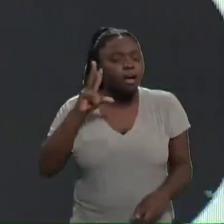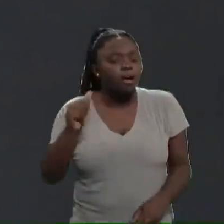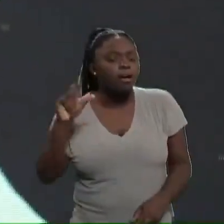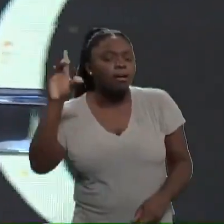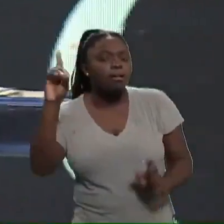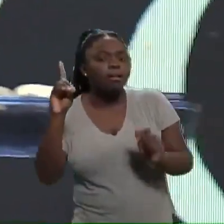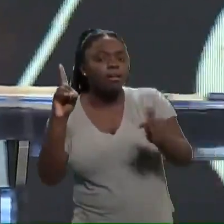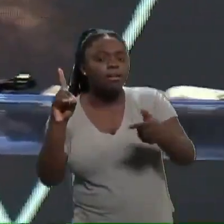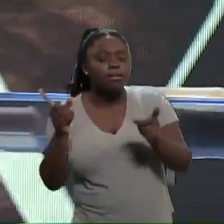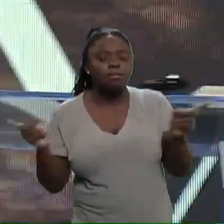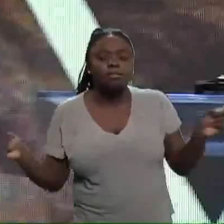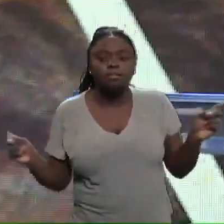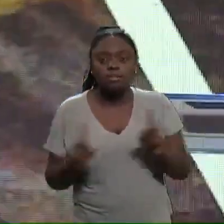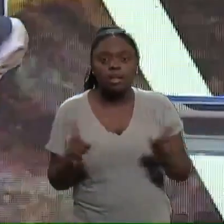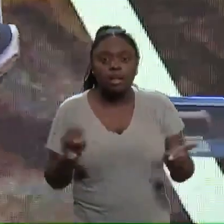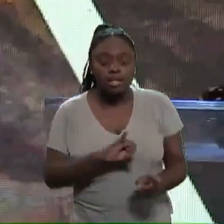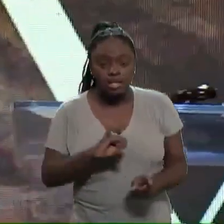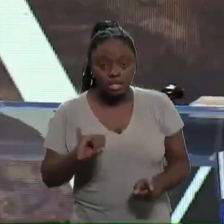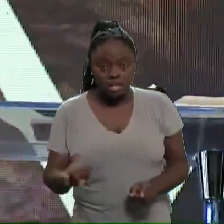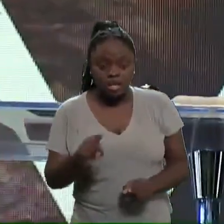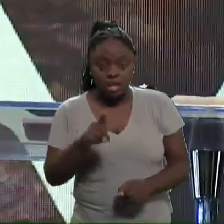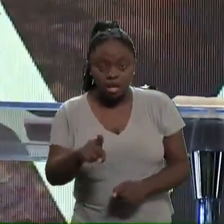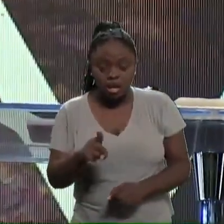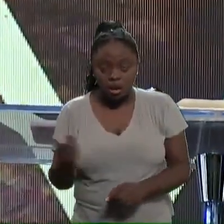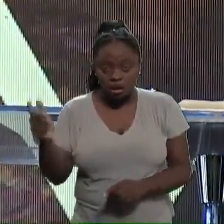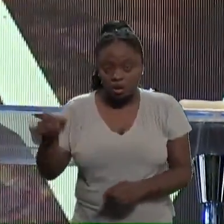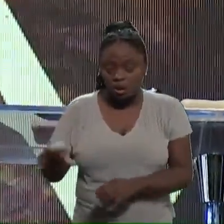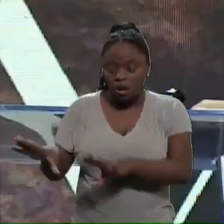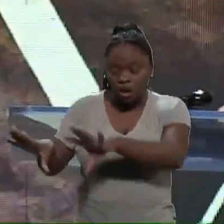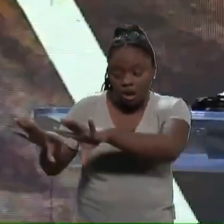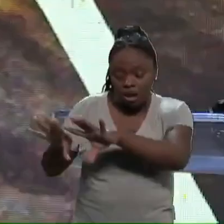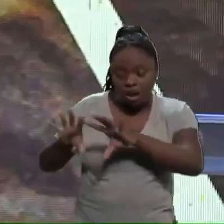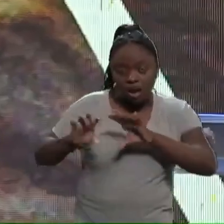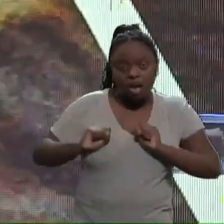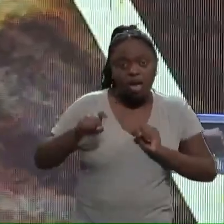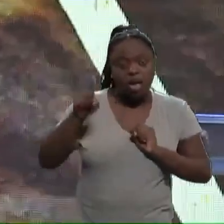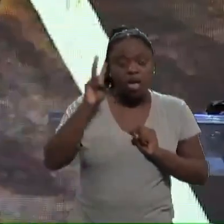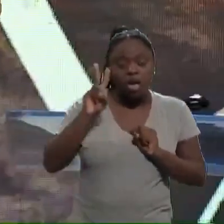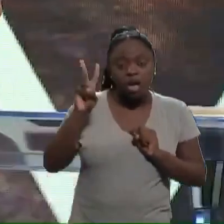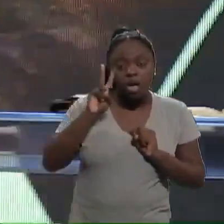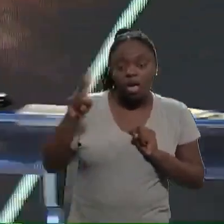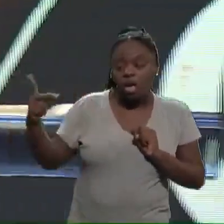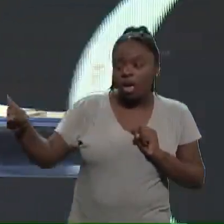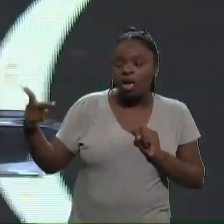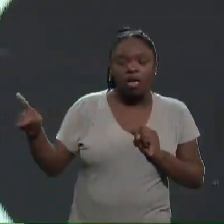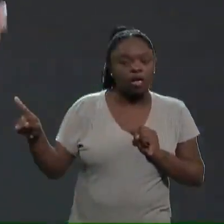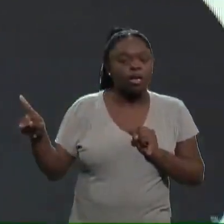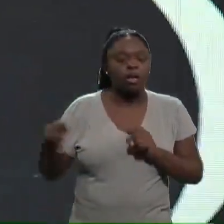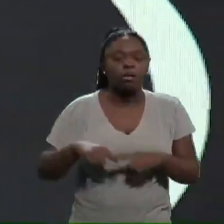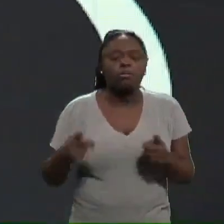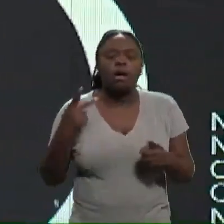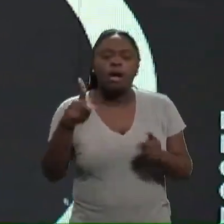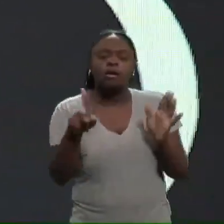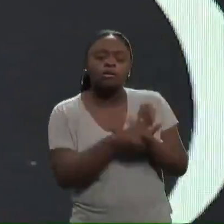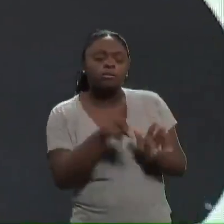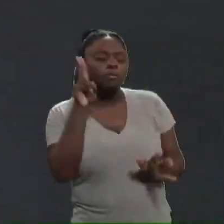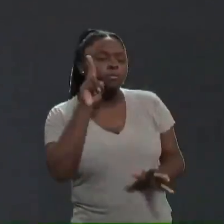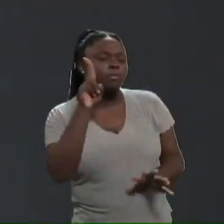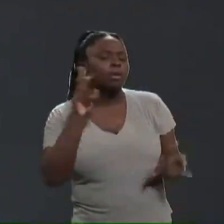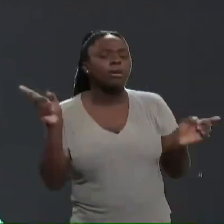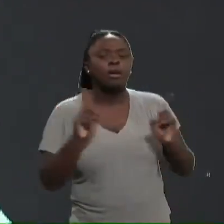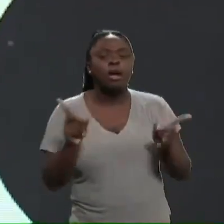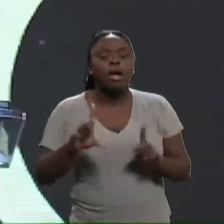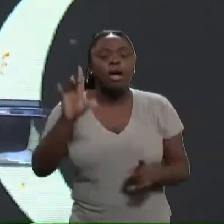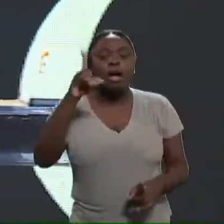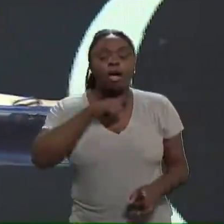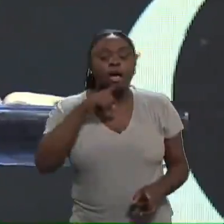irmão, quando você pega do outro para você, você está vivendo a história do outro e não a singularidade da sua própria história. Deus